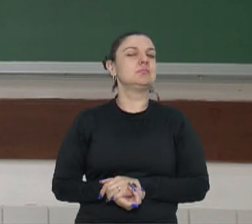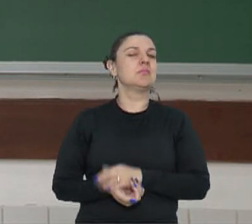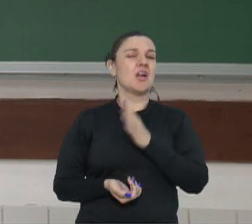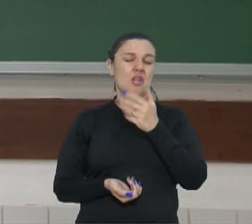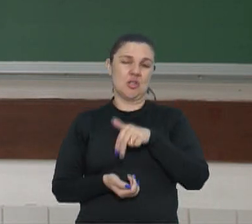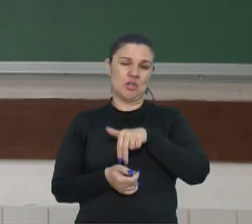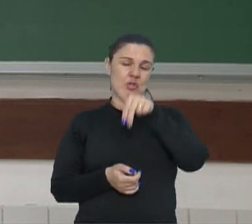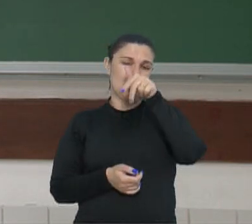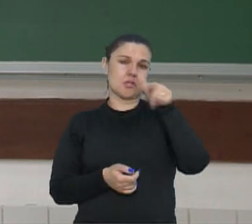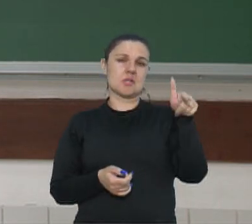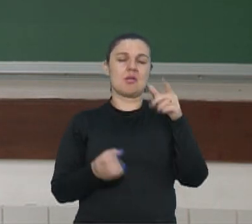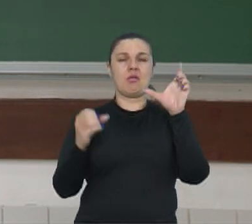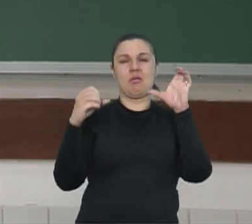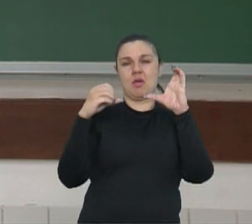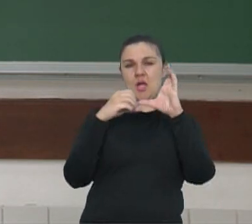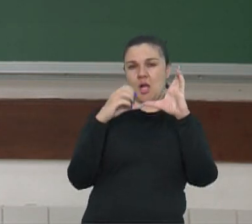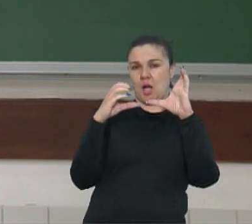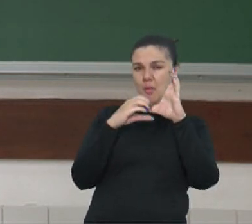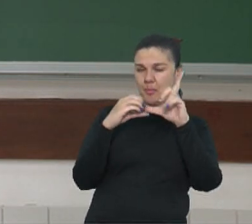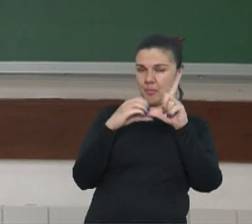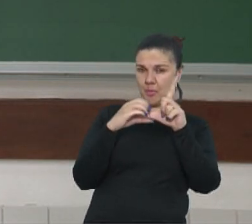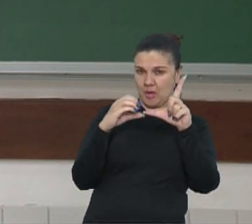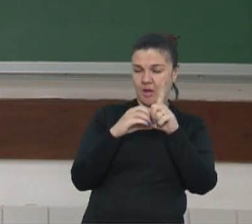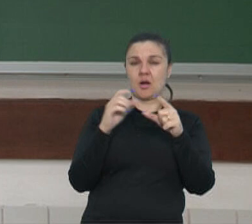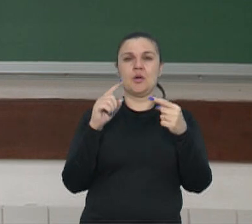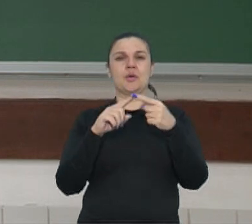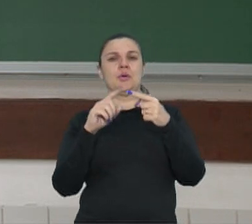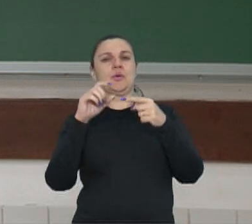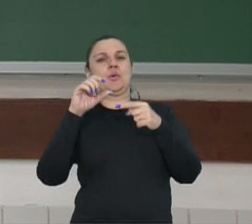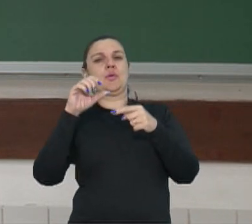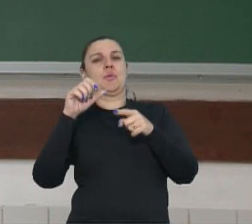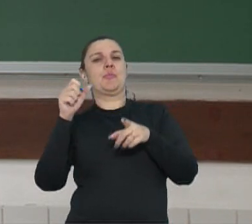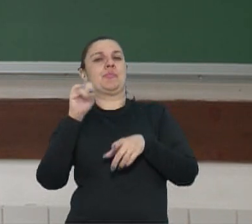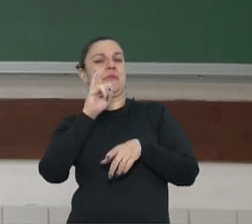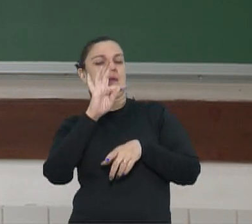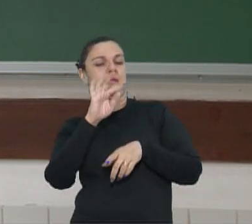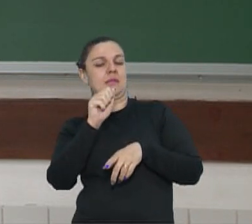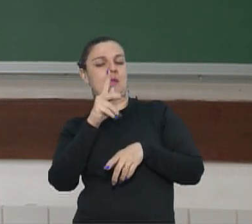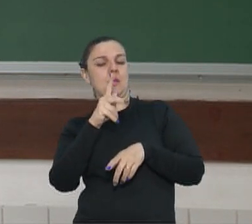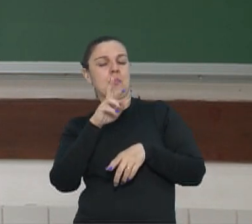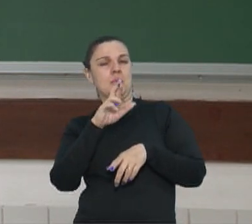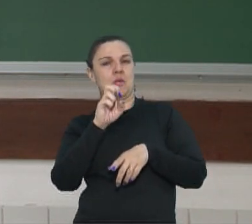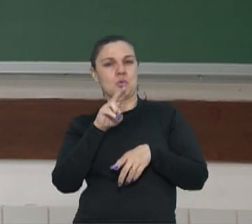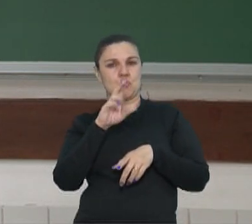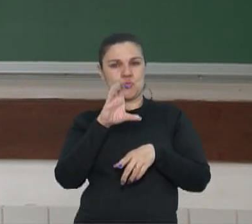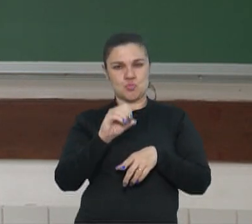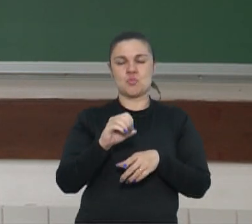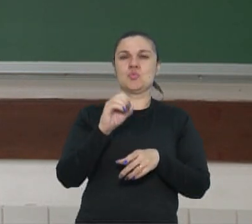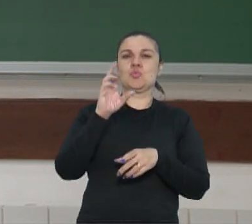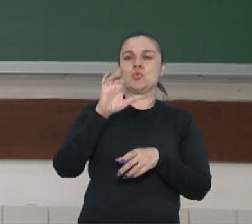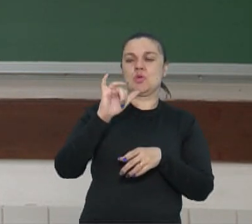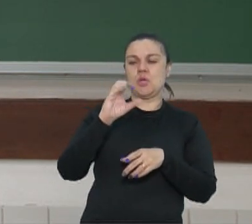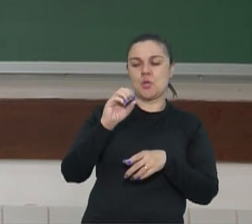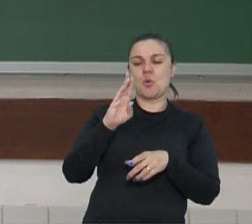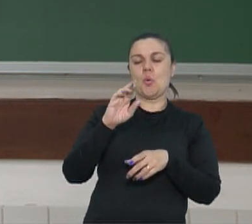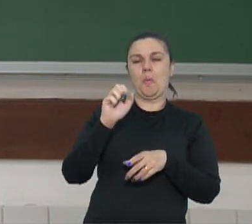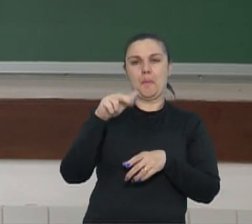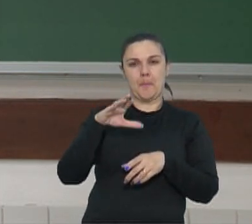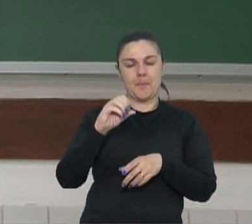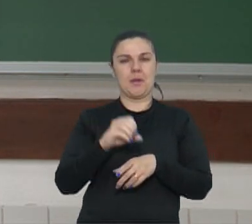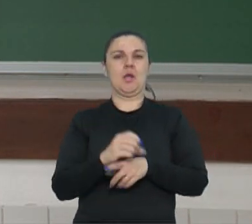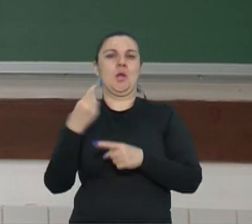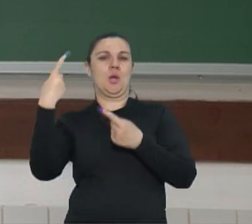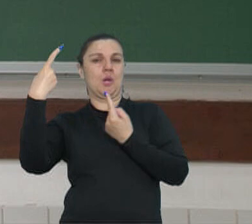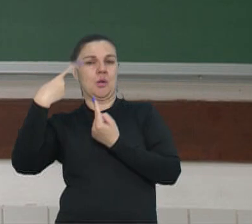ao norte, começando por Campo Largo, mas indo para Campo Magro, Itaperuçu, Rio Branco do Sul, Almirante